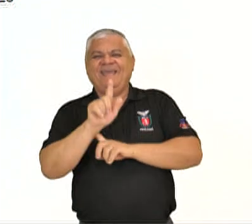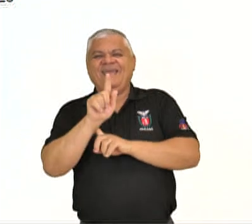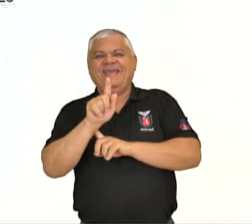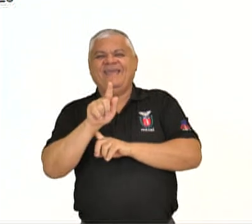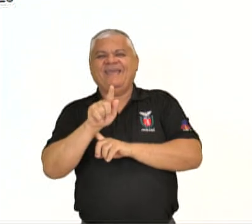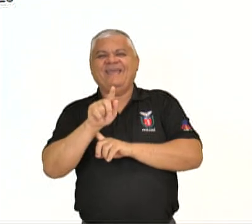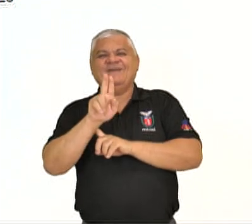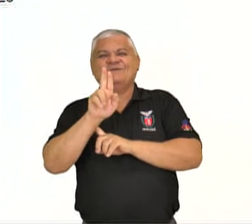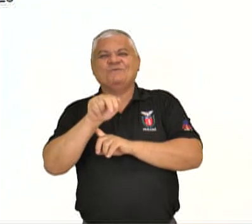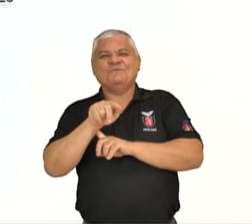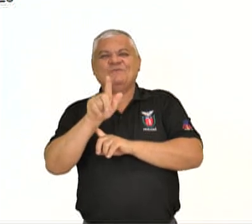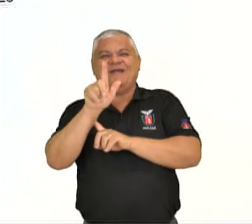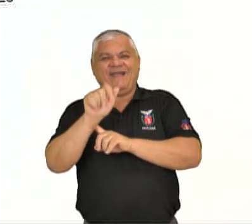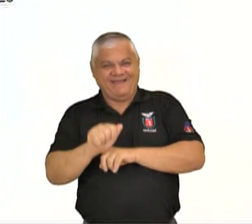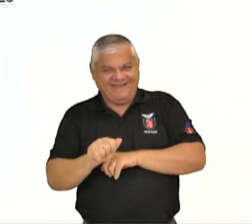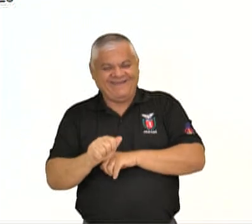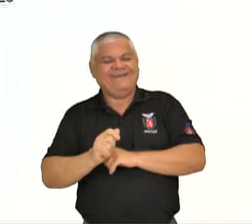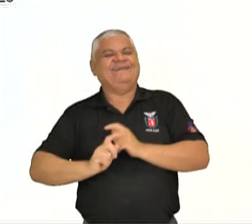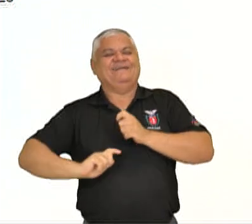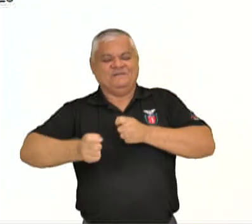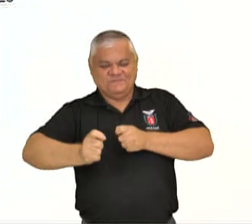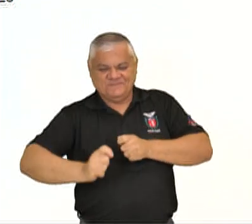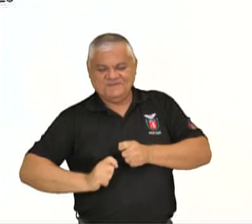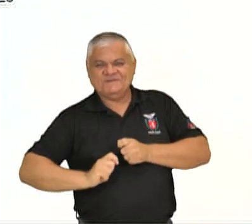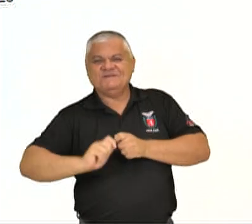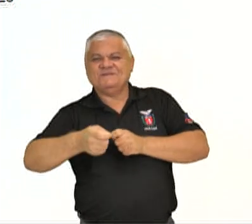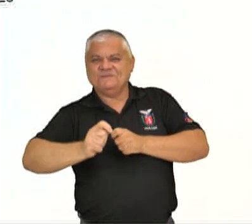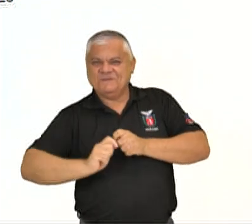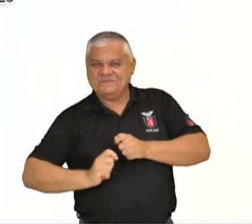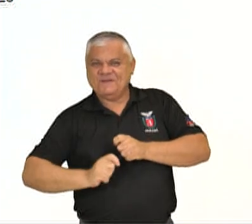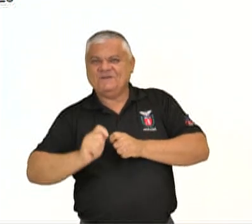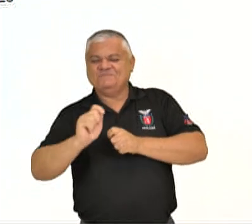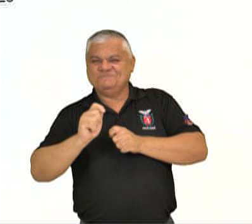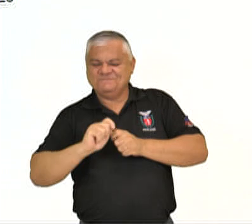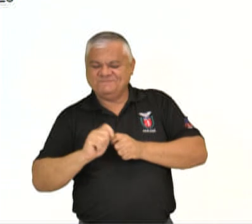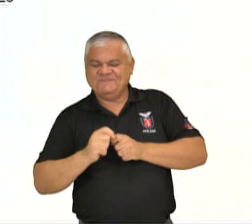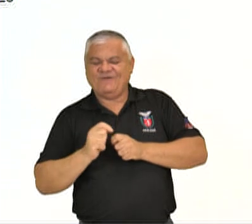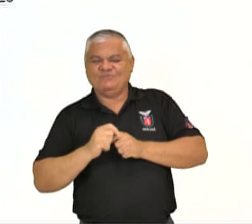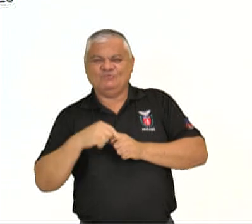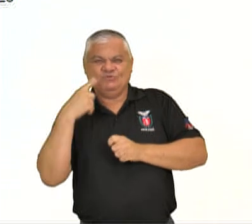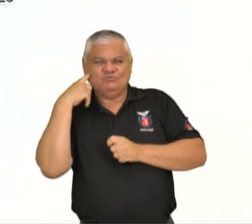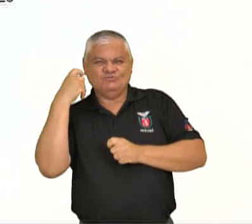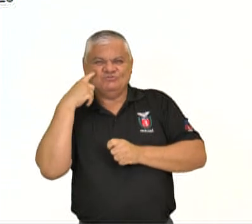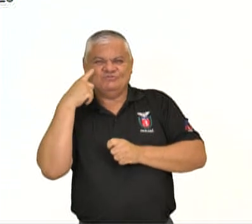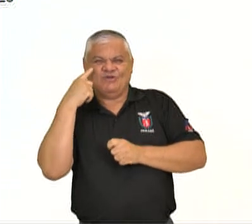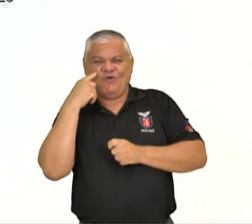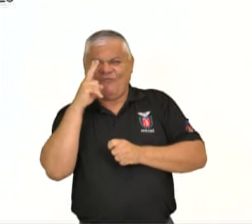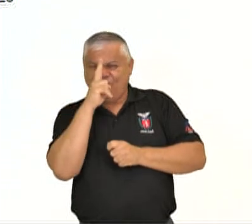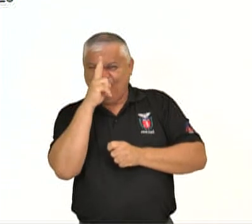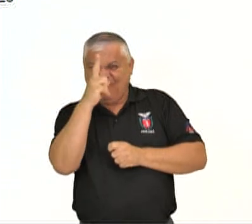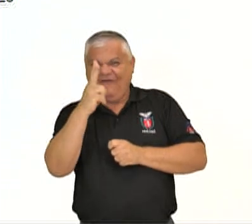jogo, né? Acompanha aquele berimbau mais grave da roda, né? Aquele que tem a